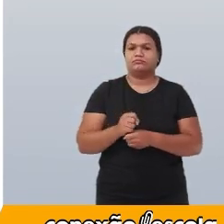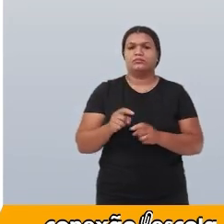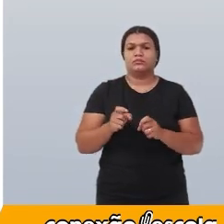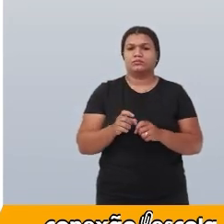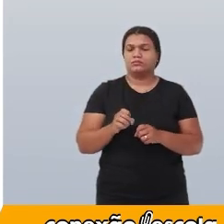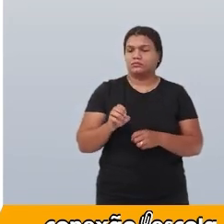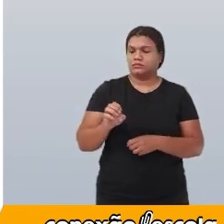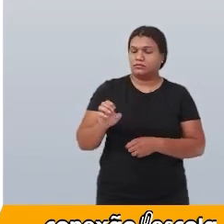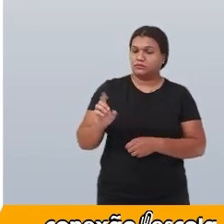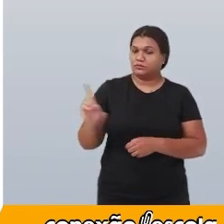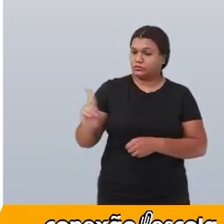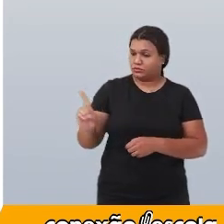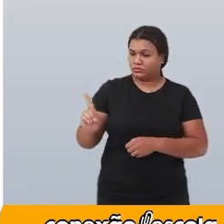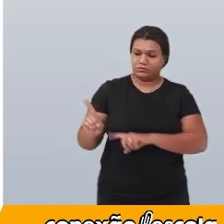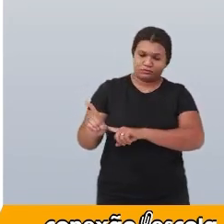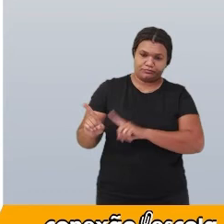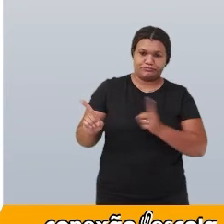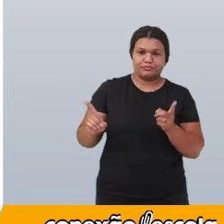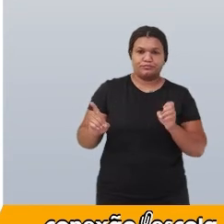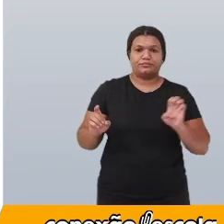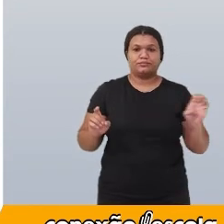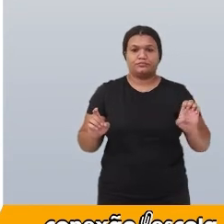a esquerda.